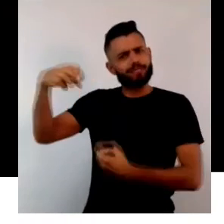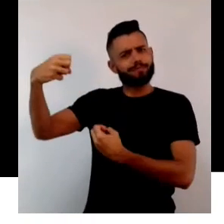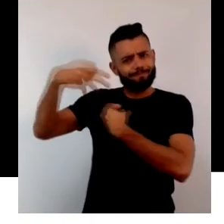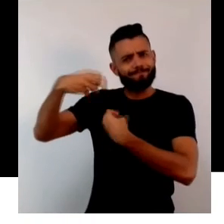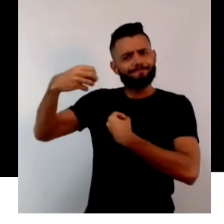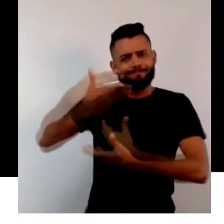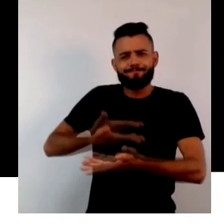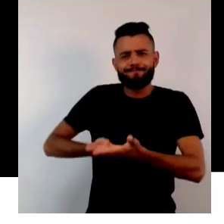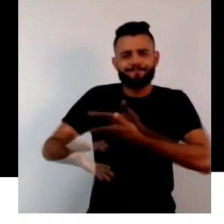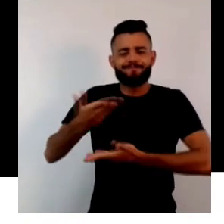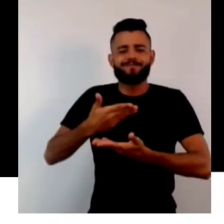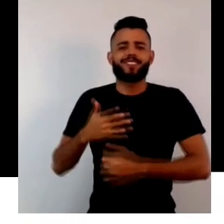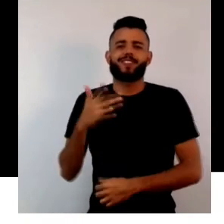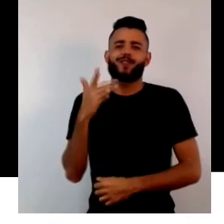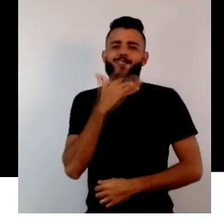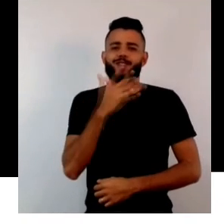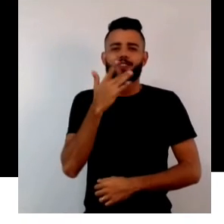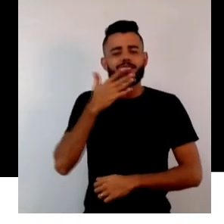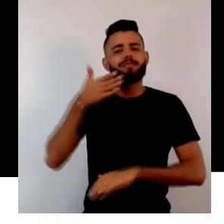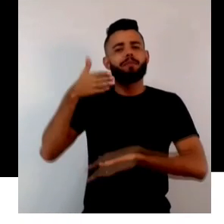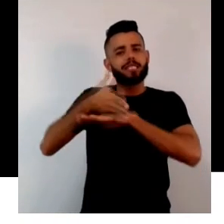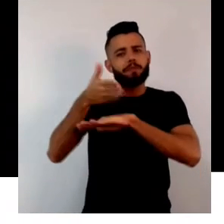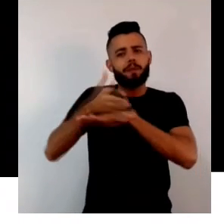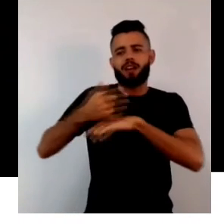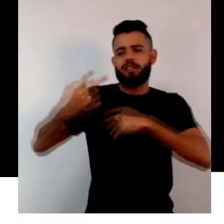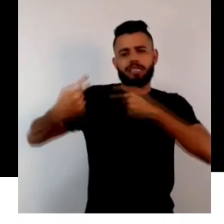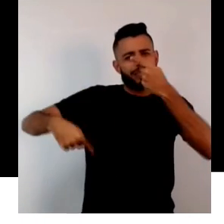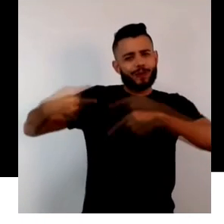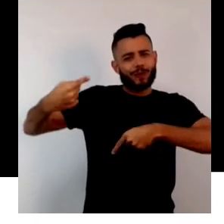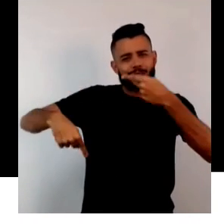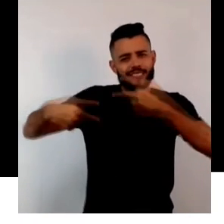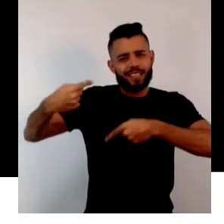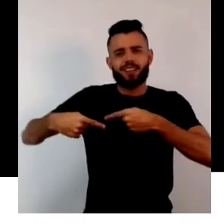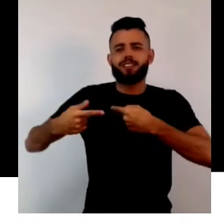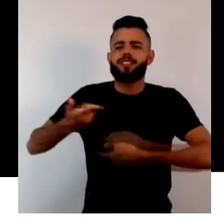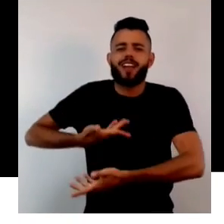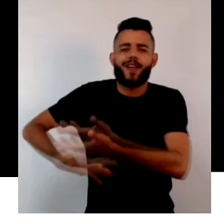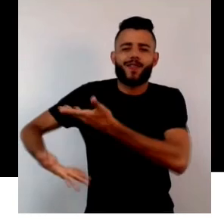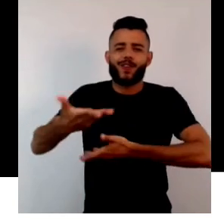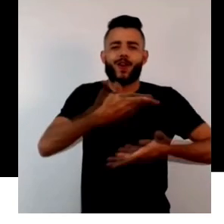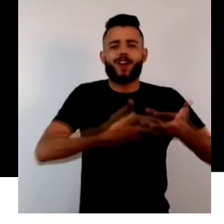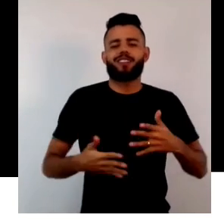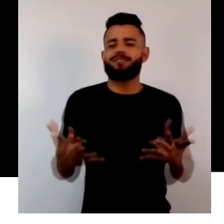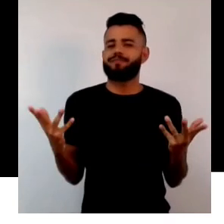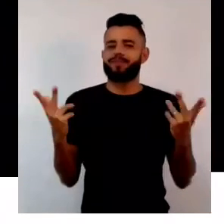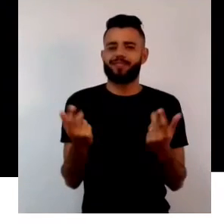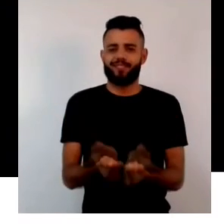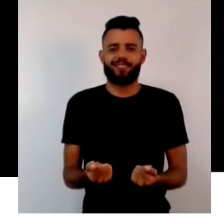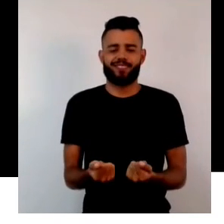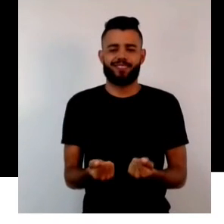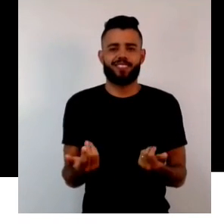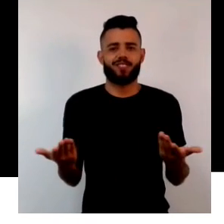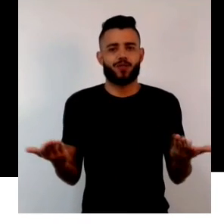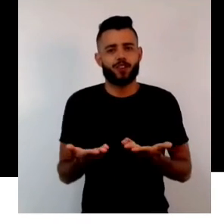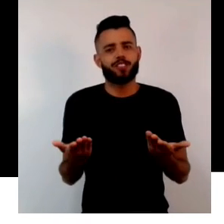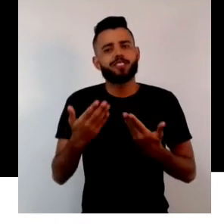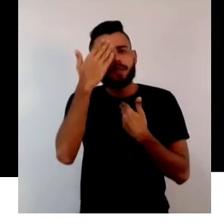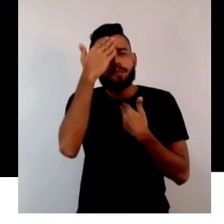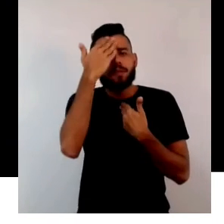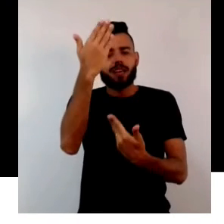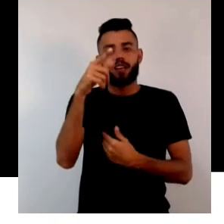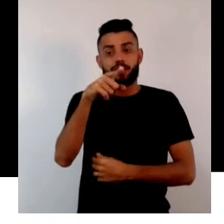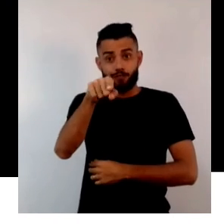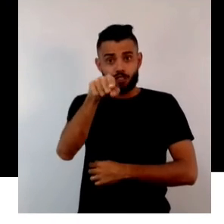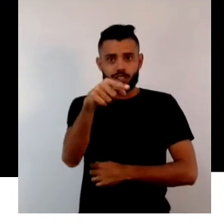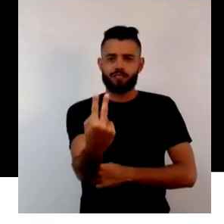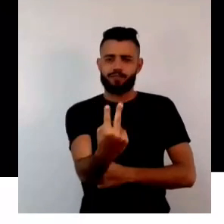participar de painel assim e ter essa troca tão rica como a gente teve hoje. Obrigada para quem estava aí assistindo. Não